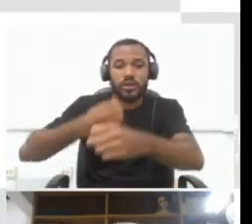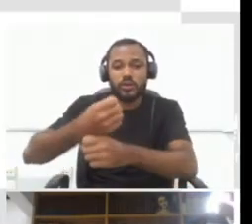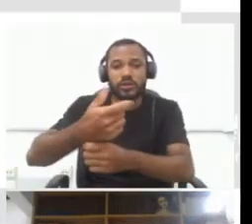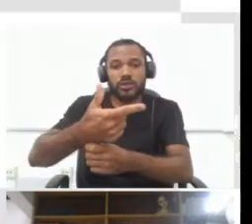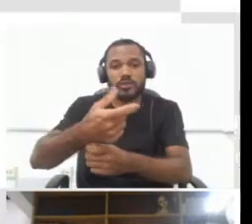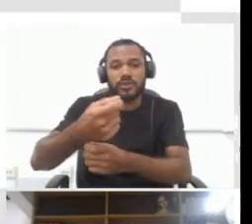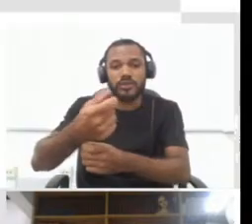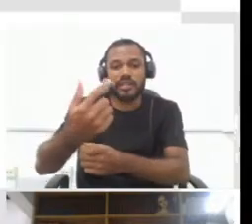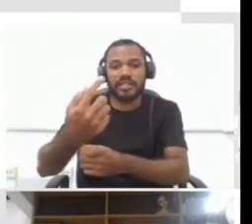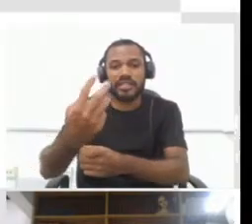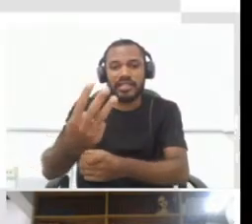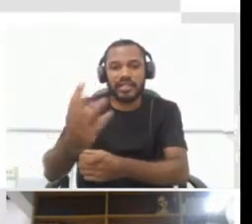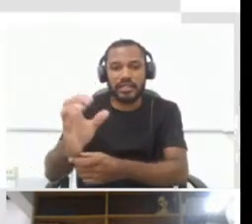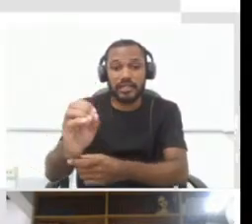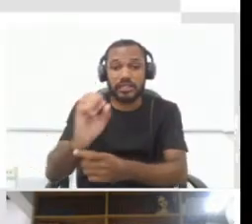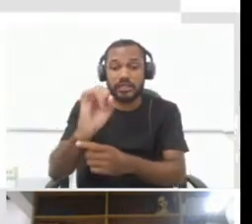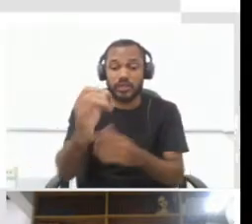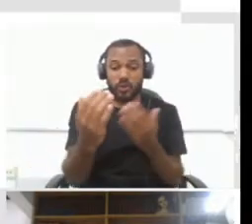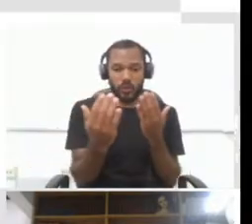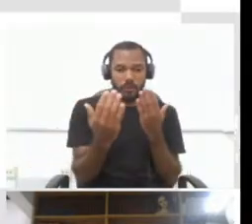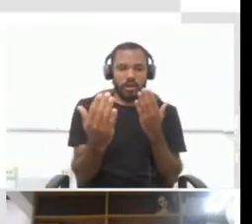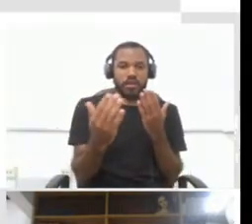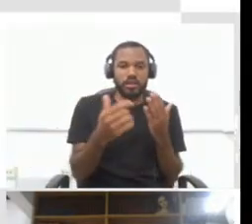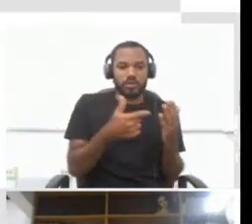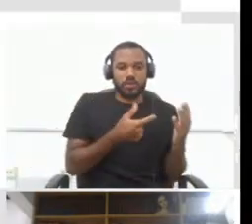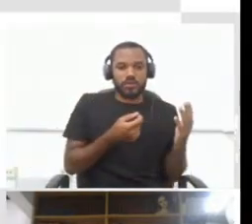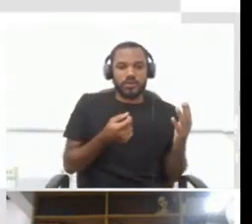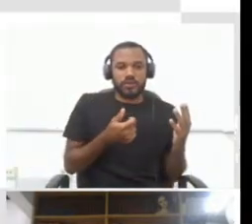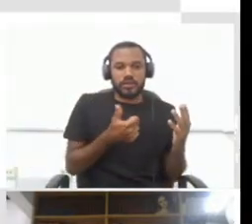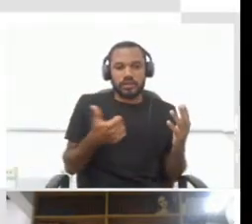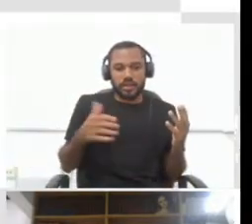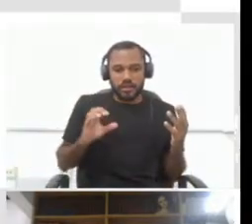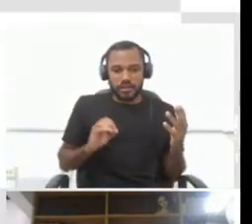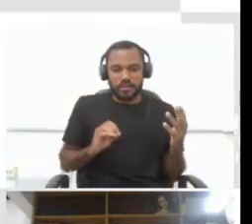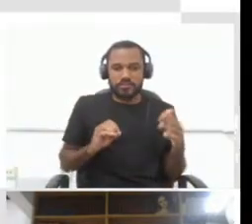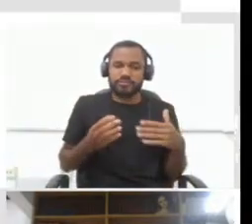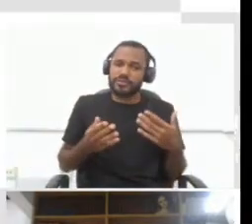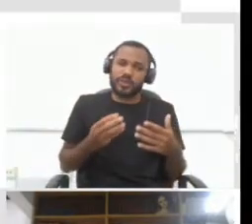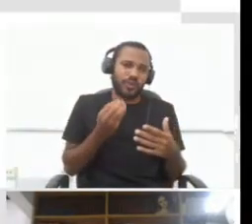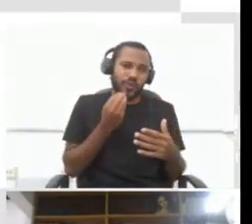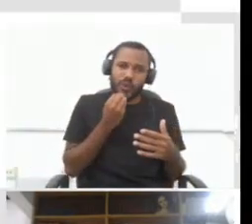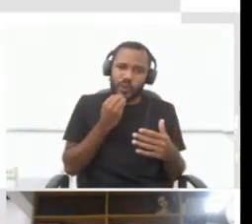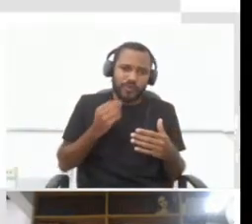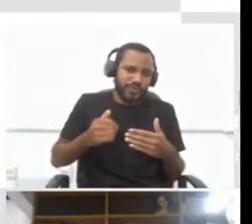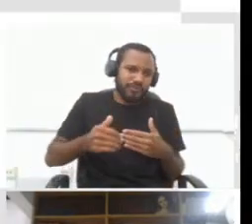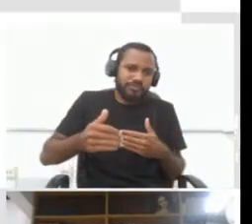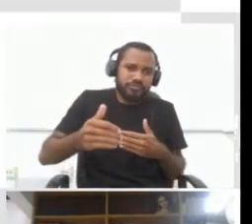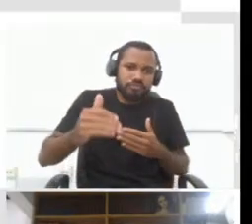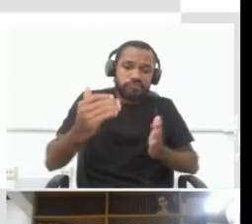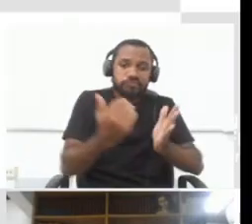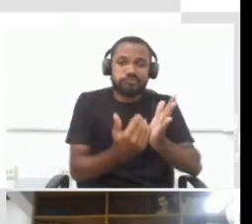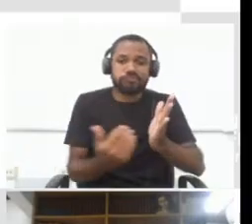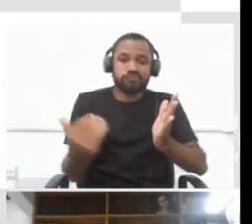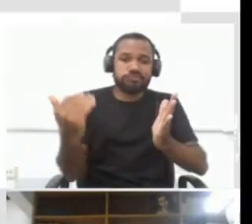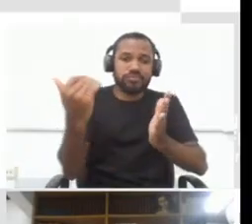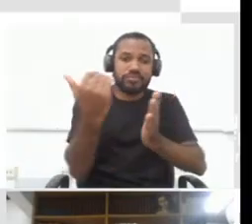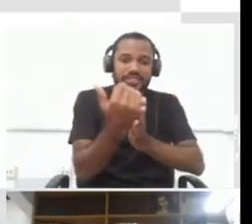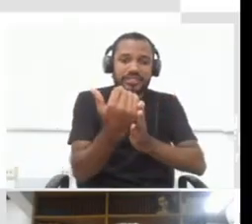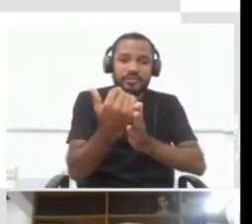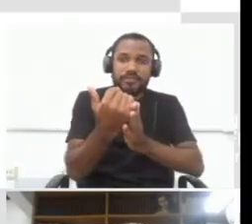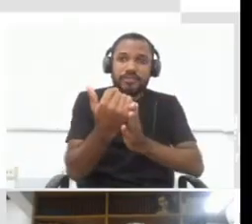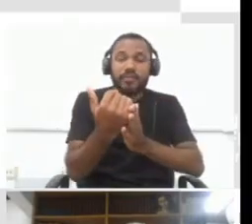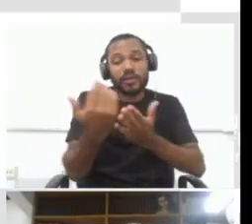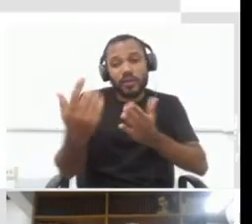estamos claramente no processo de aumento dessas emissões, o que mais uma vez demonstra que nós não estamos transitando para fora dos combustíveis fósseis de jeito